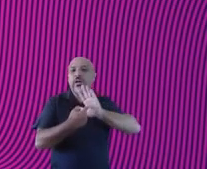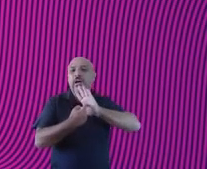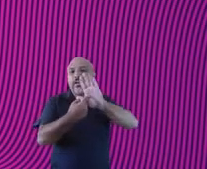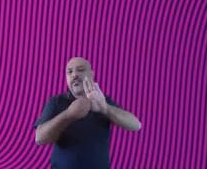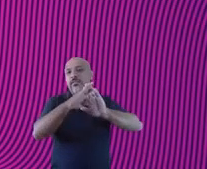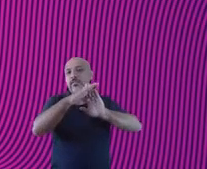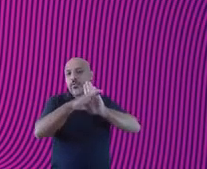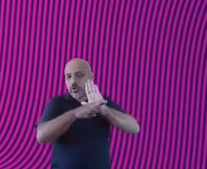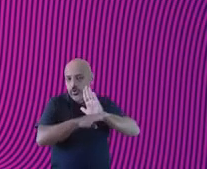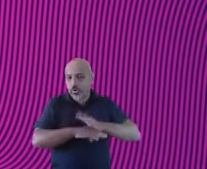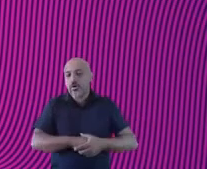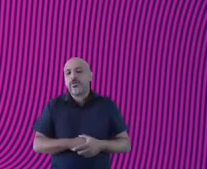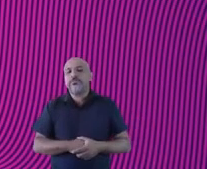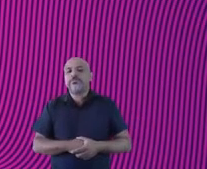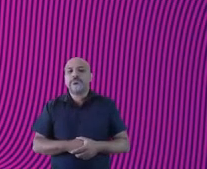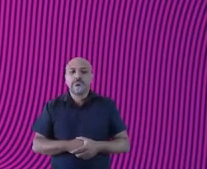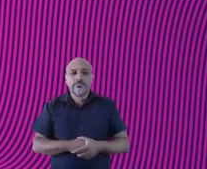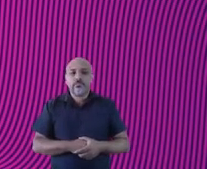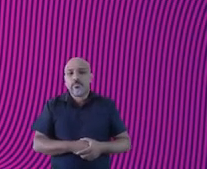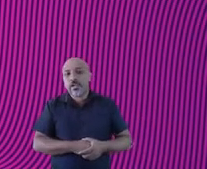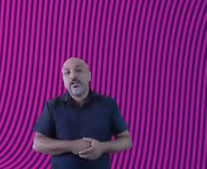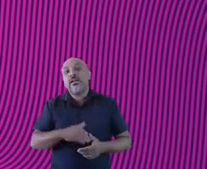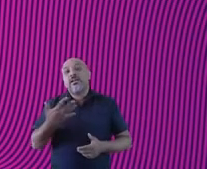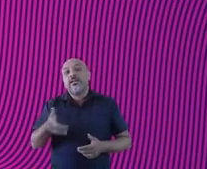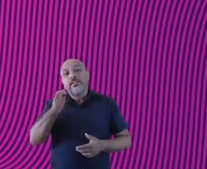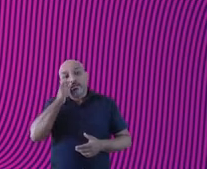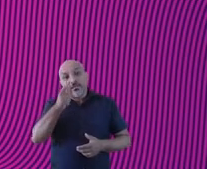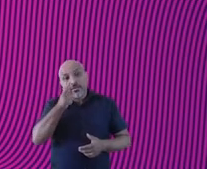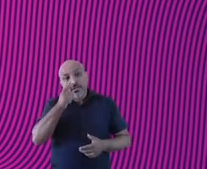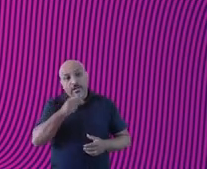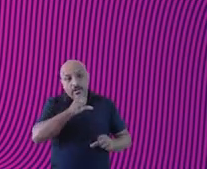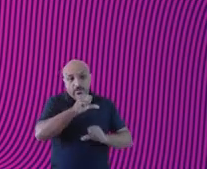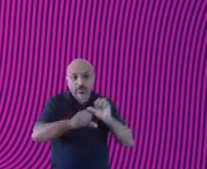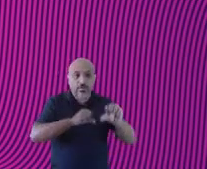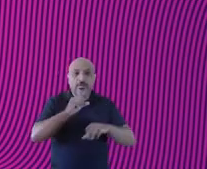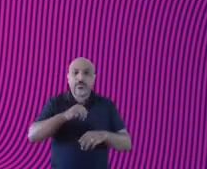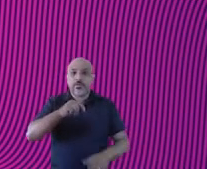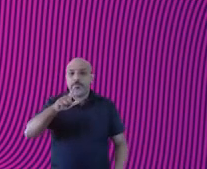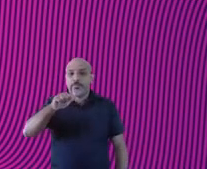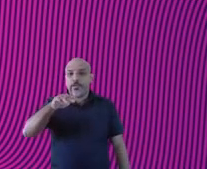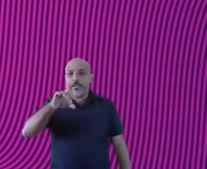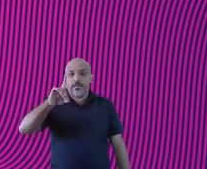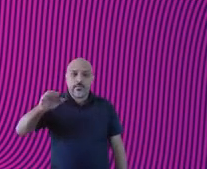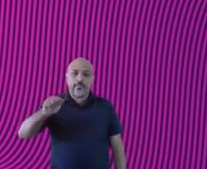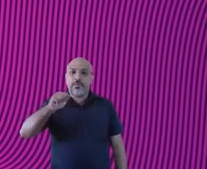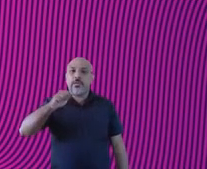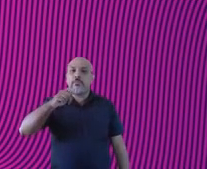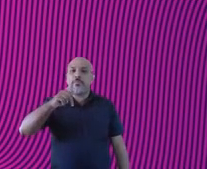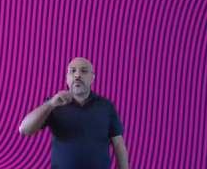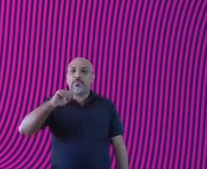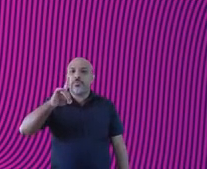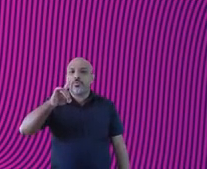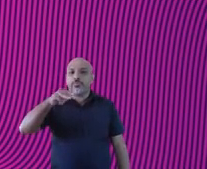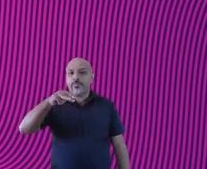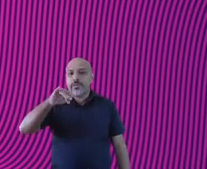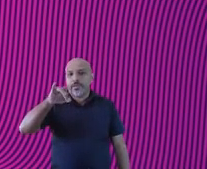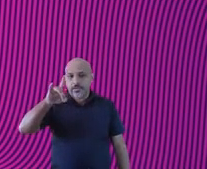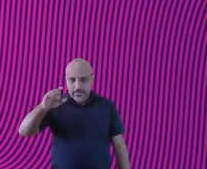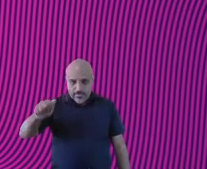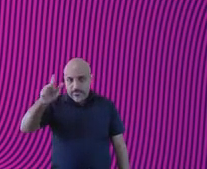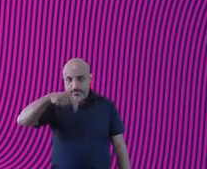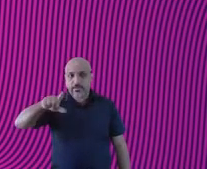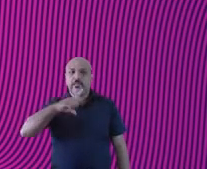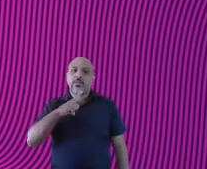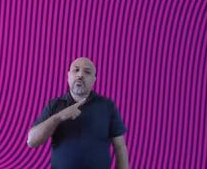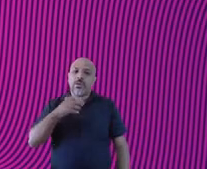protocolos. E a questão interessante também da troca da talidomida pela lenalidomida, né? Eu tenho um caso até similar,